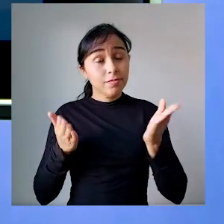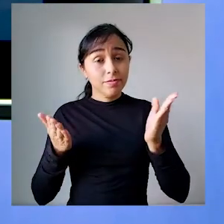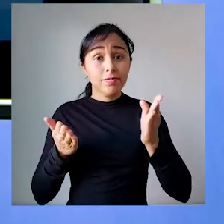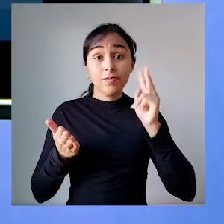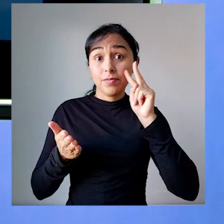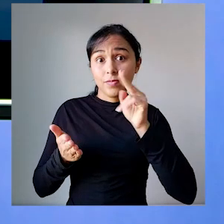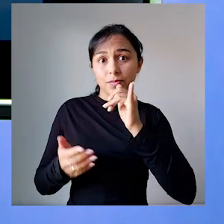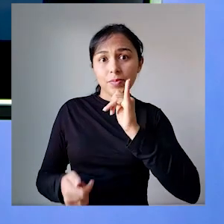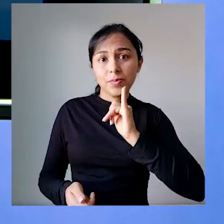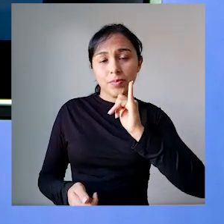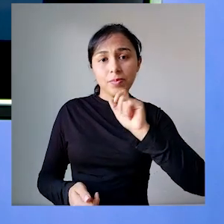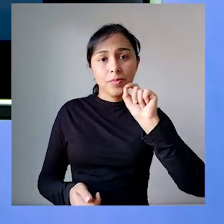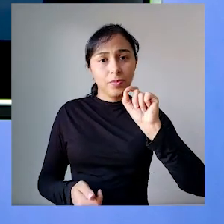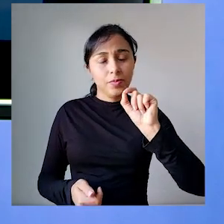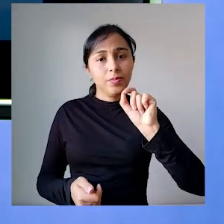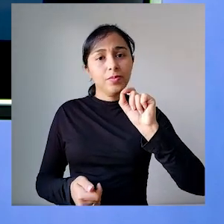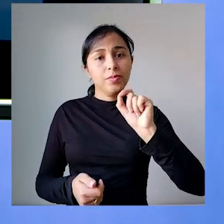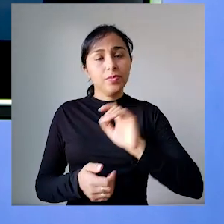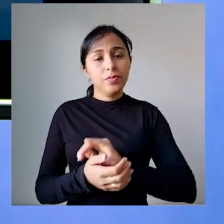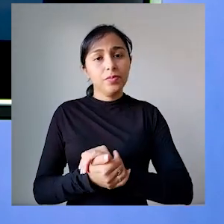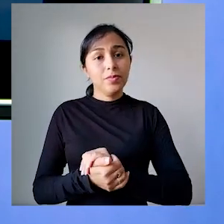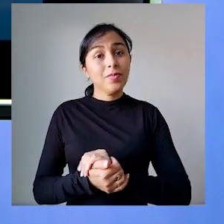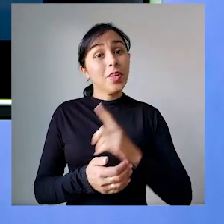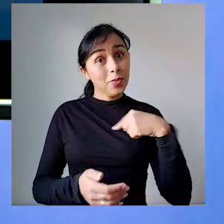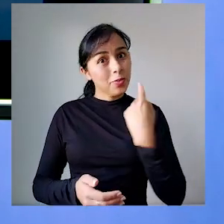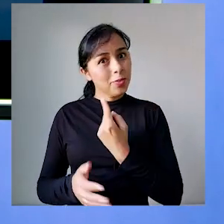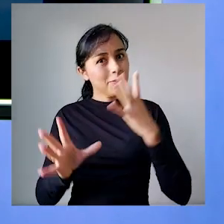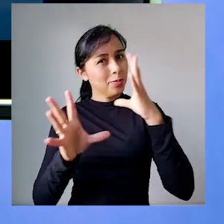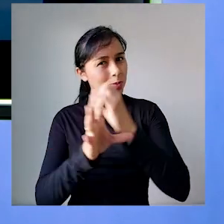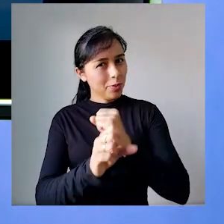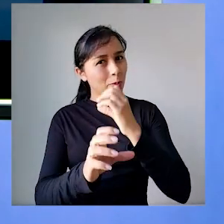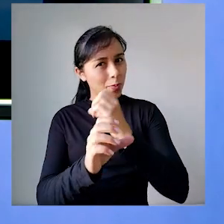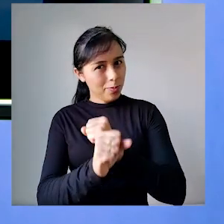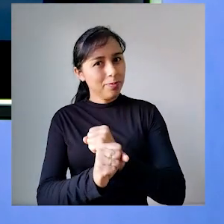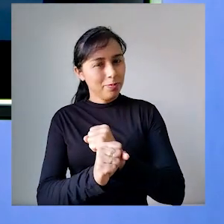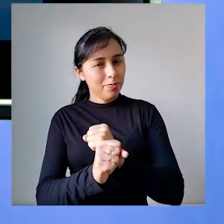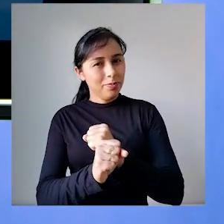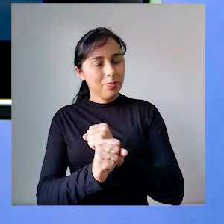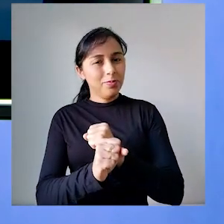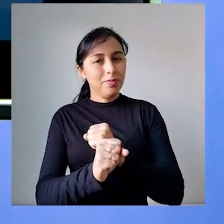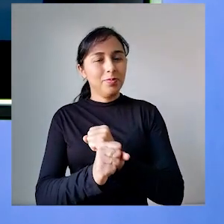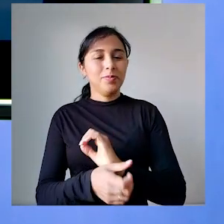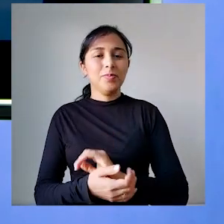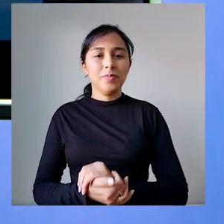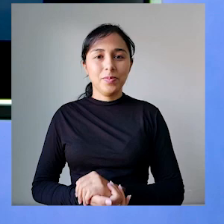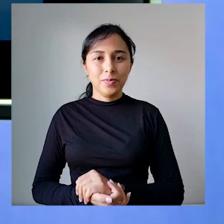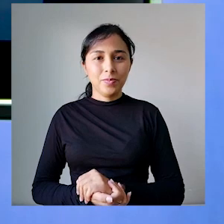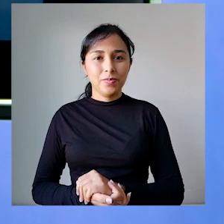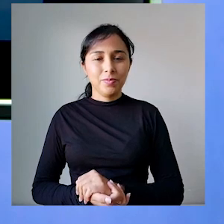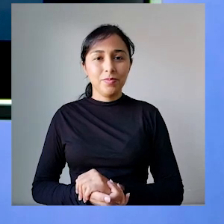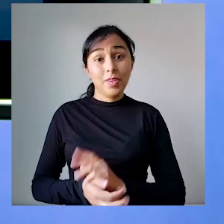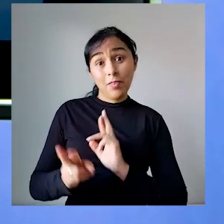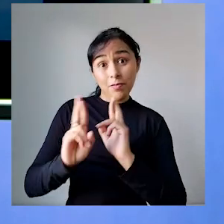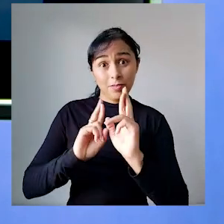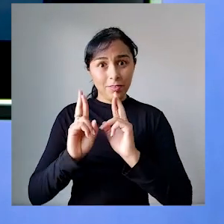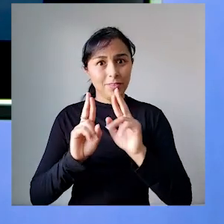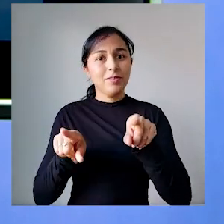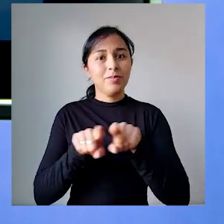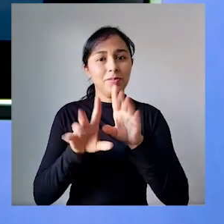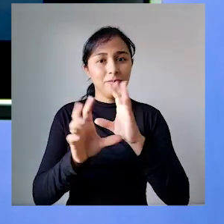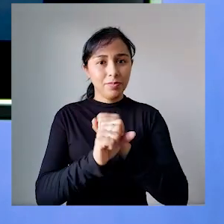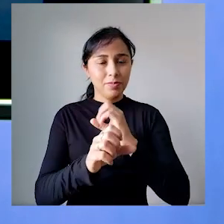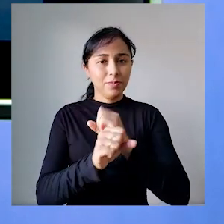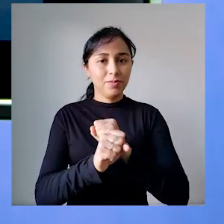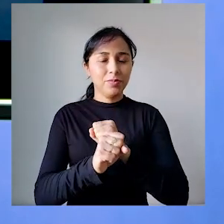Agora vamos para um exemplo onde a gente vai agora calcular realmente o que se pede, não só fazer as relações das